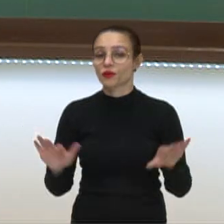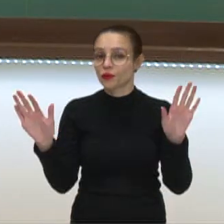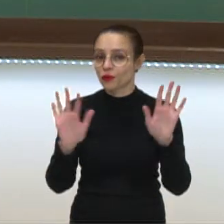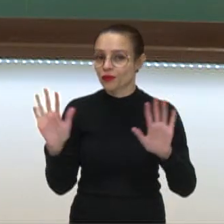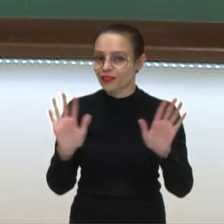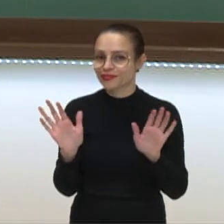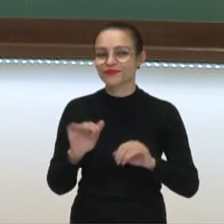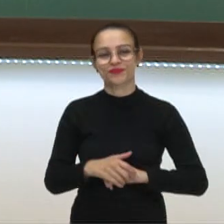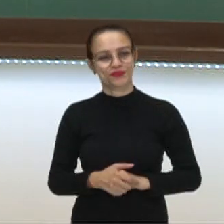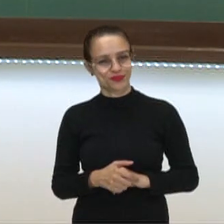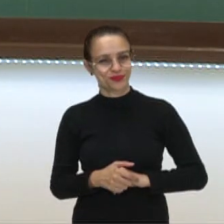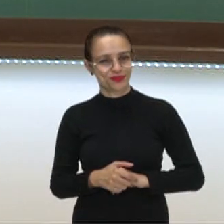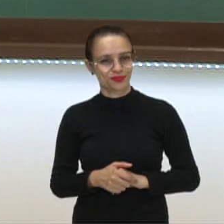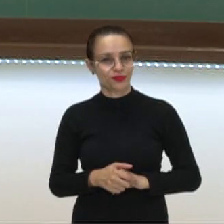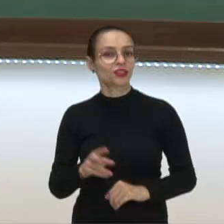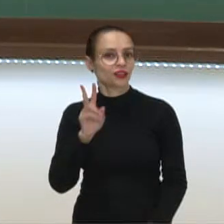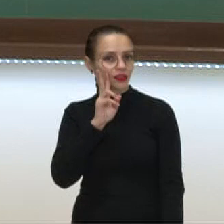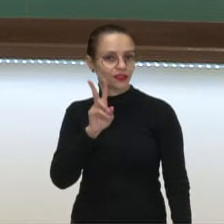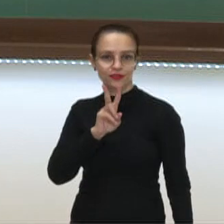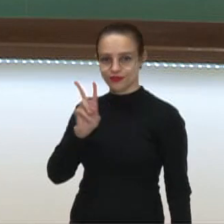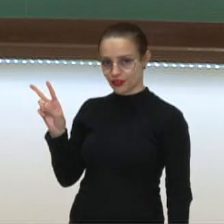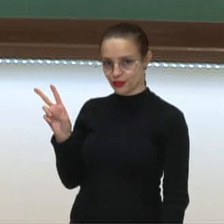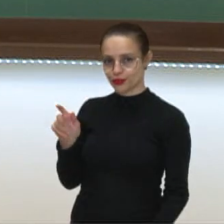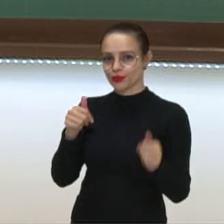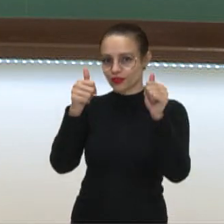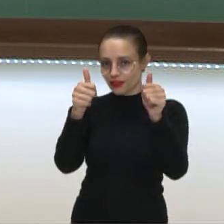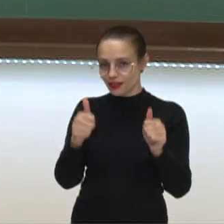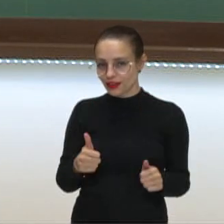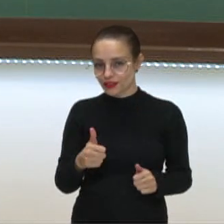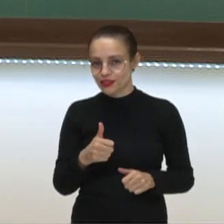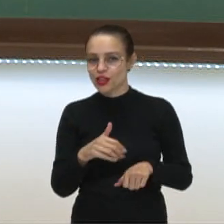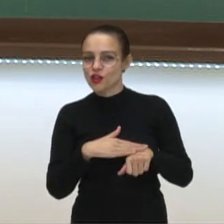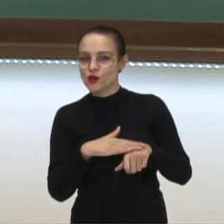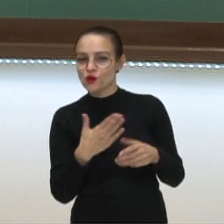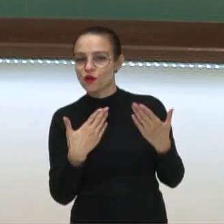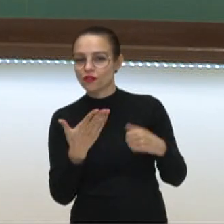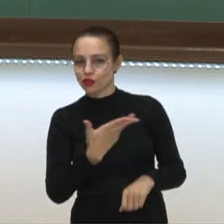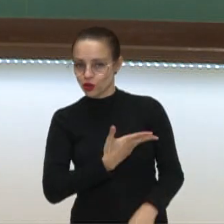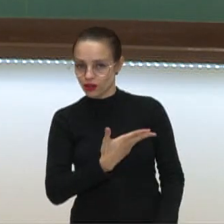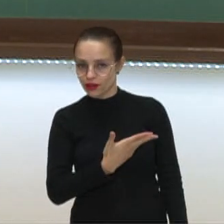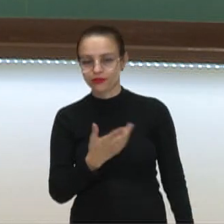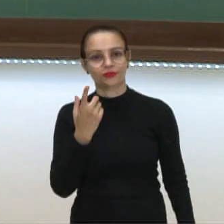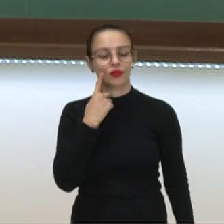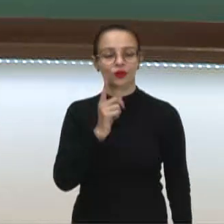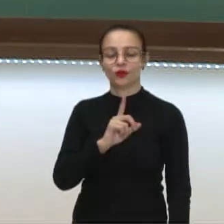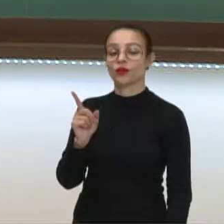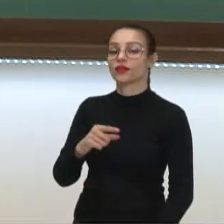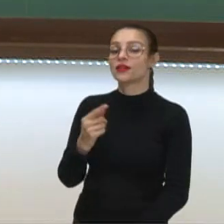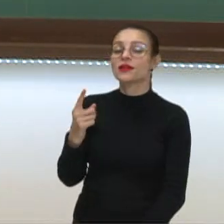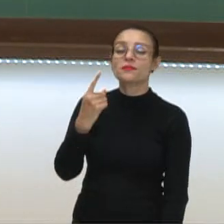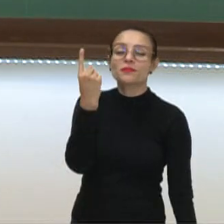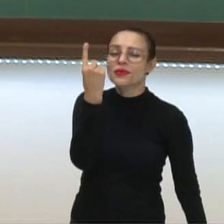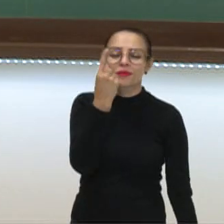Olá. Ficou de olho no cartaz? Conseguiu conversar com o colega? Então, olha aqui, ó. Primeira dica.